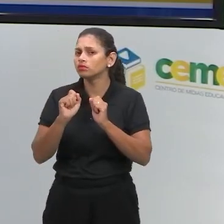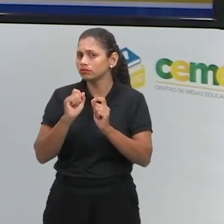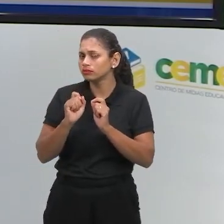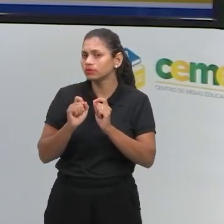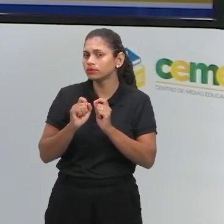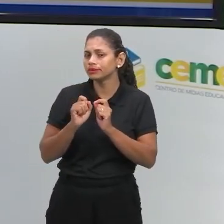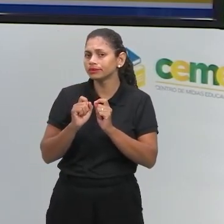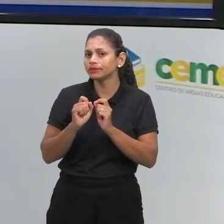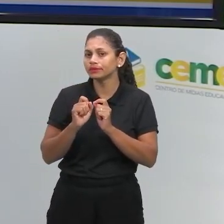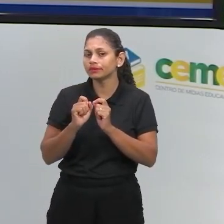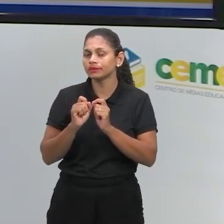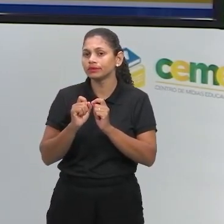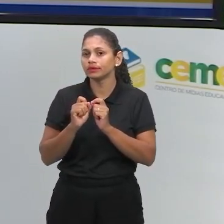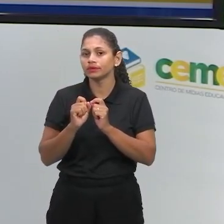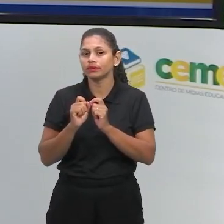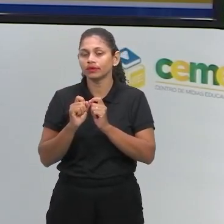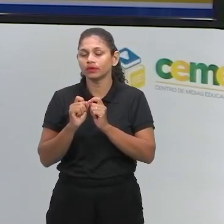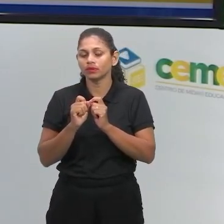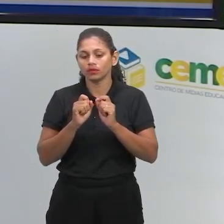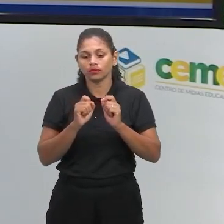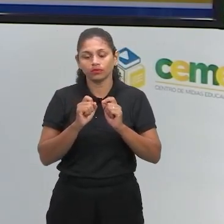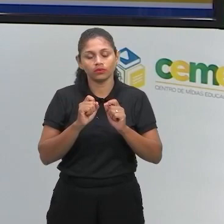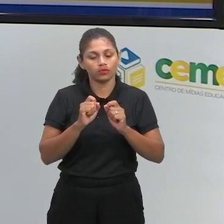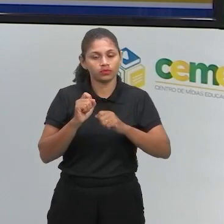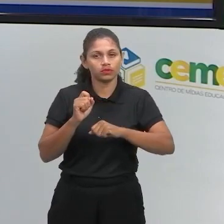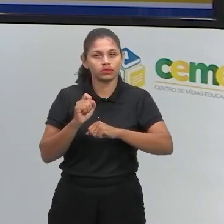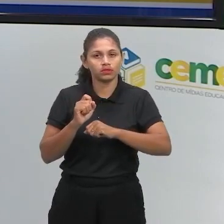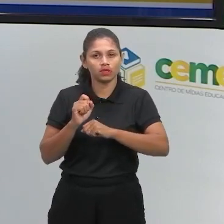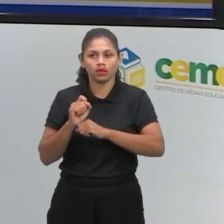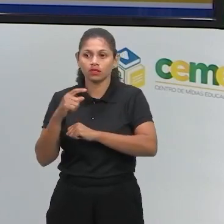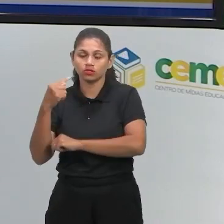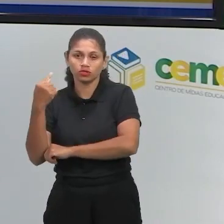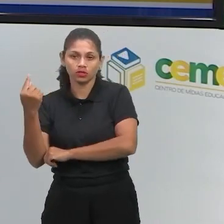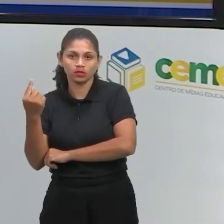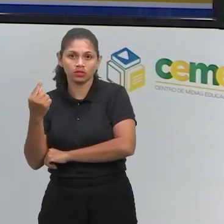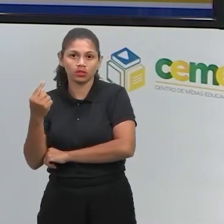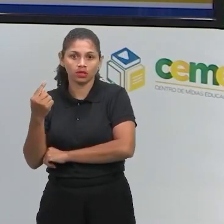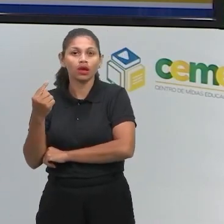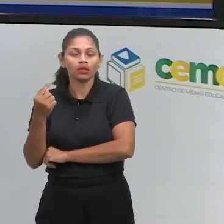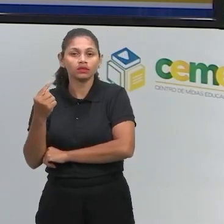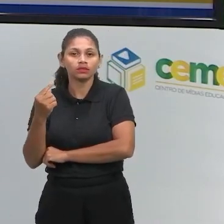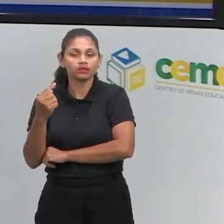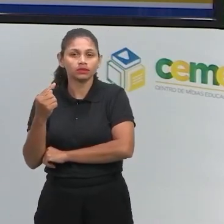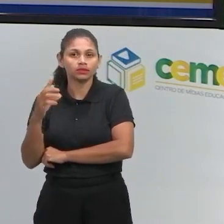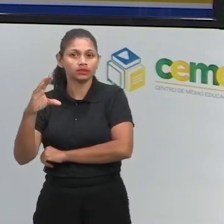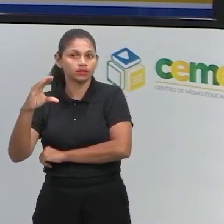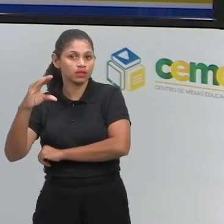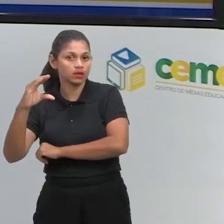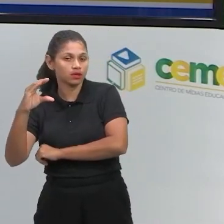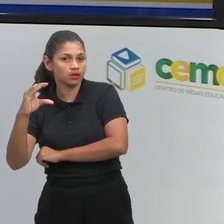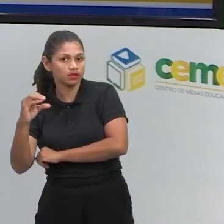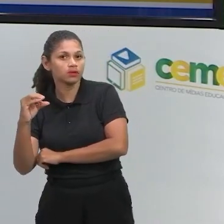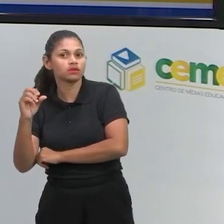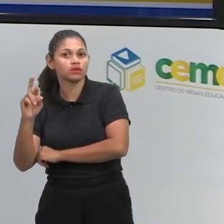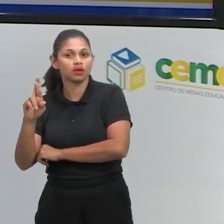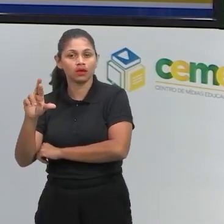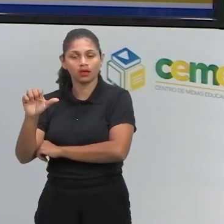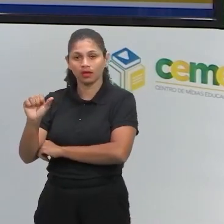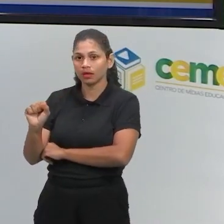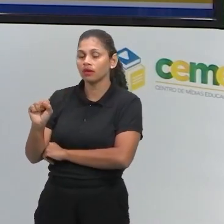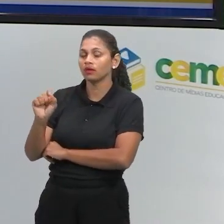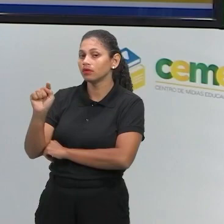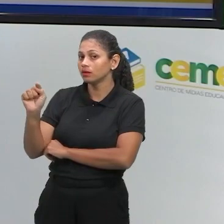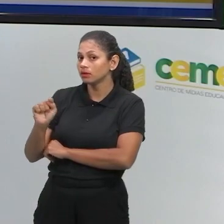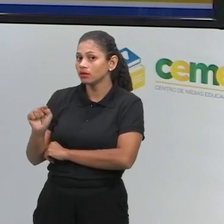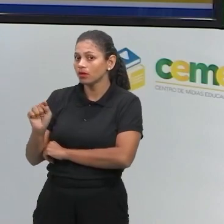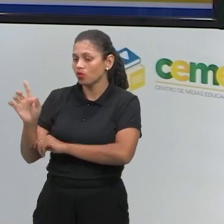aumenta. Né? Então, quando você sai de Cruzeiro do Sul para Rio Branco, o que é que vai acontecer? Os quilômetros eles vão diminuindo, ou seja, você está